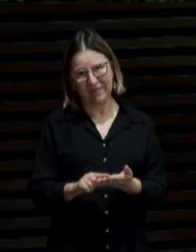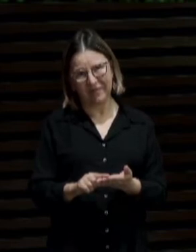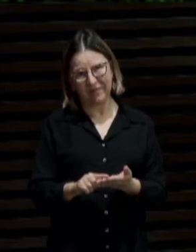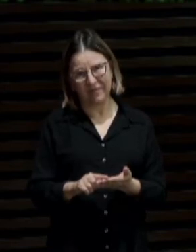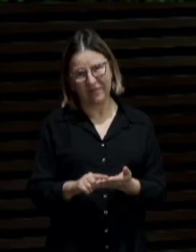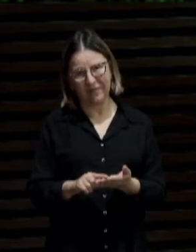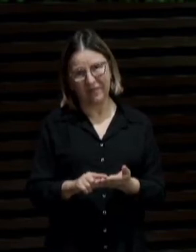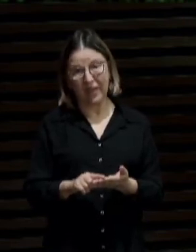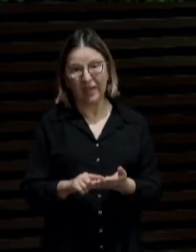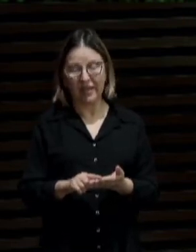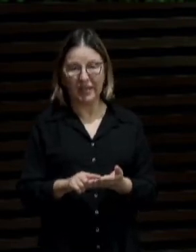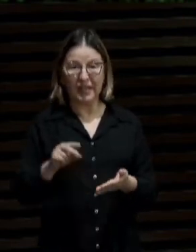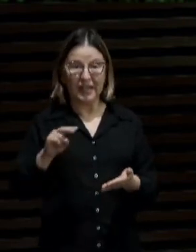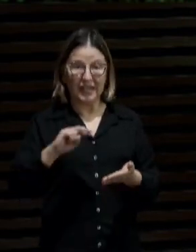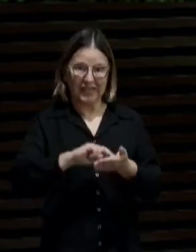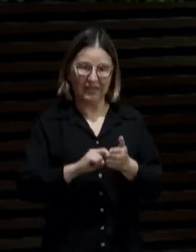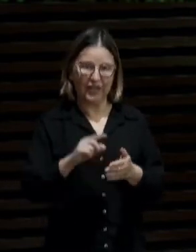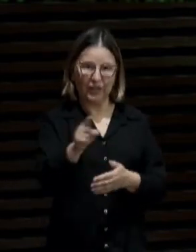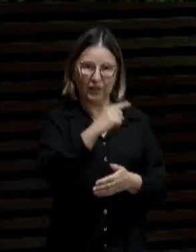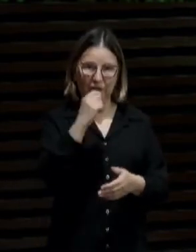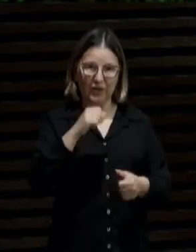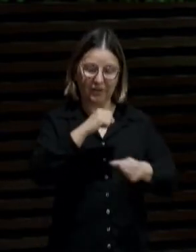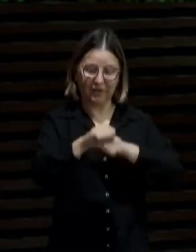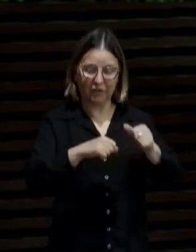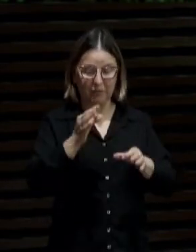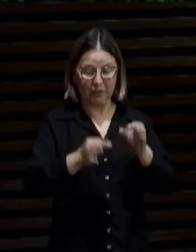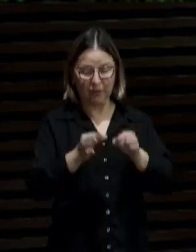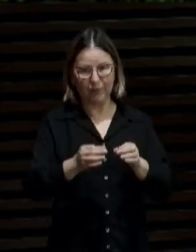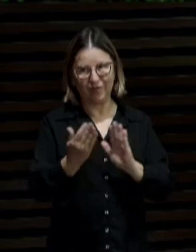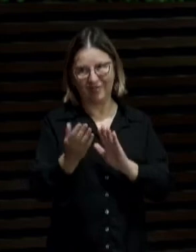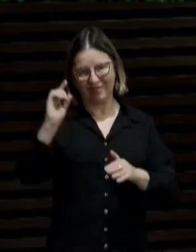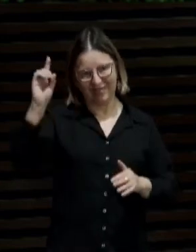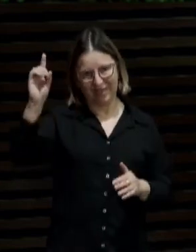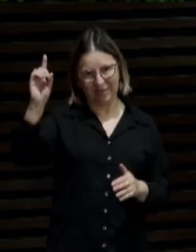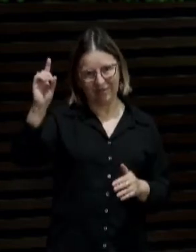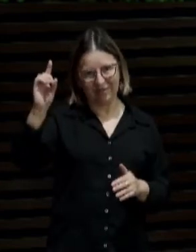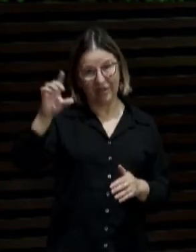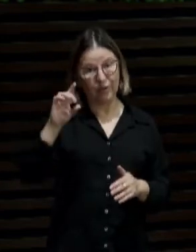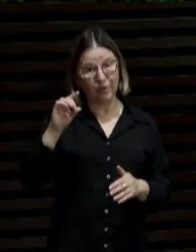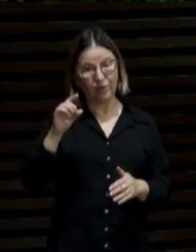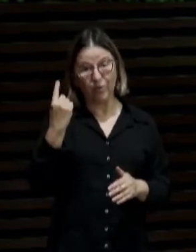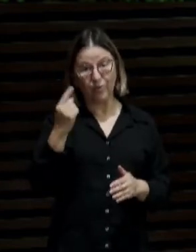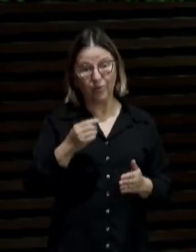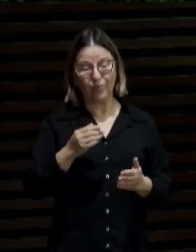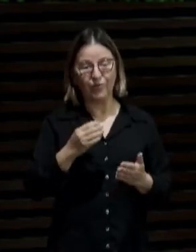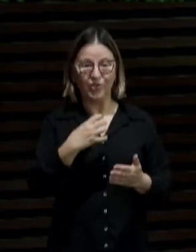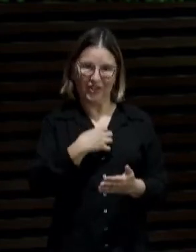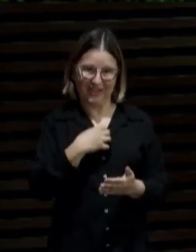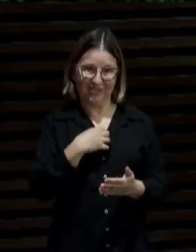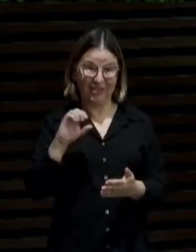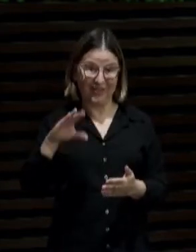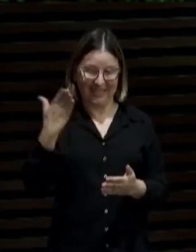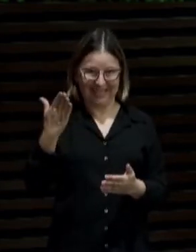tornado justo. É você ser considerado justo diante de Deus. E só tem um meio de acontecer isso, que é